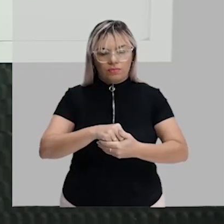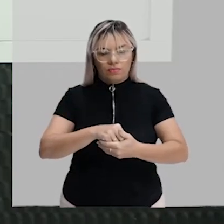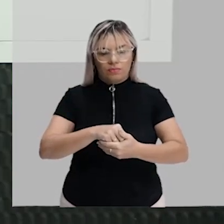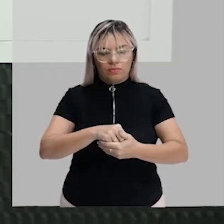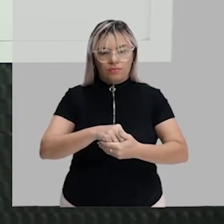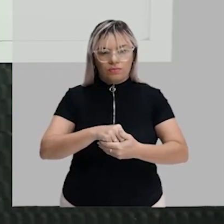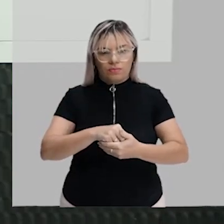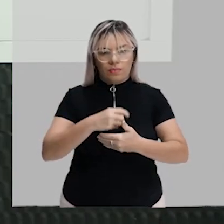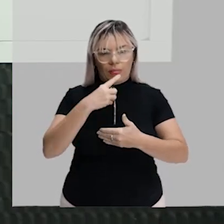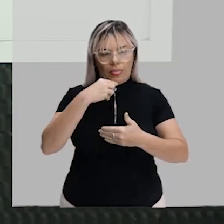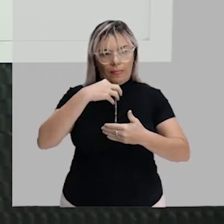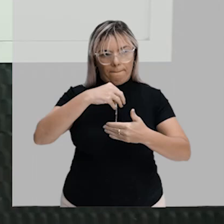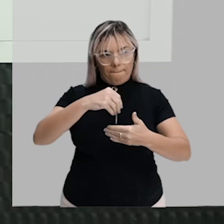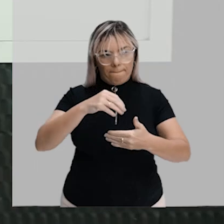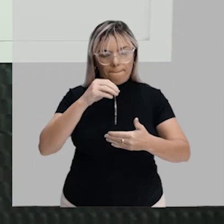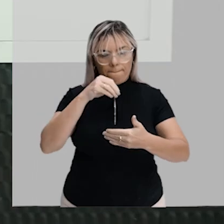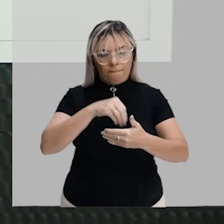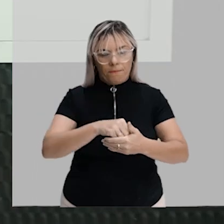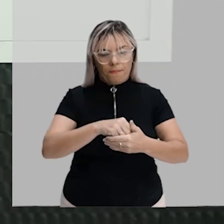ser composto de